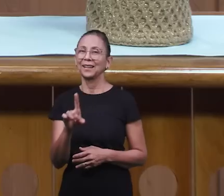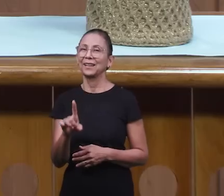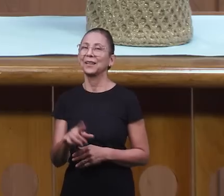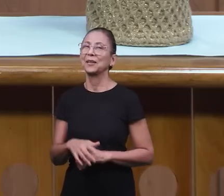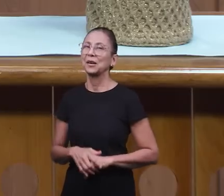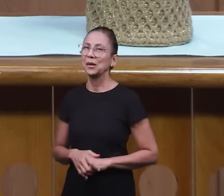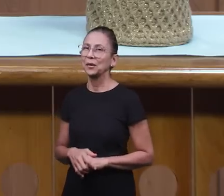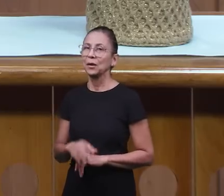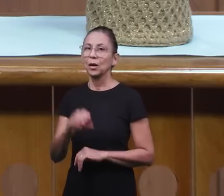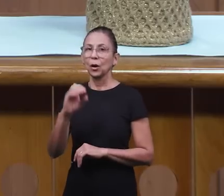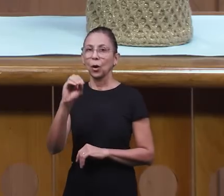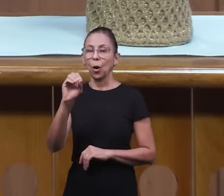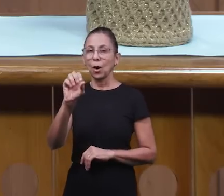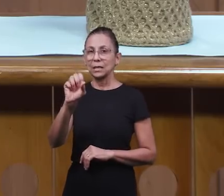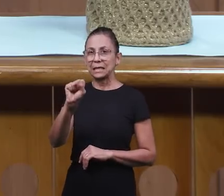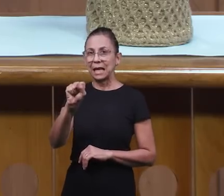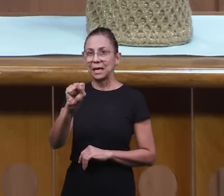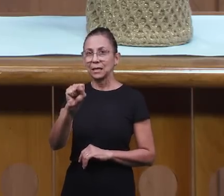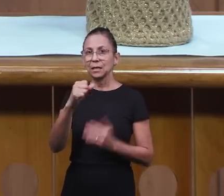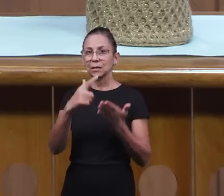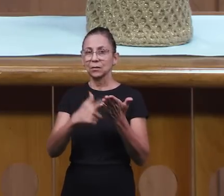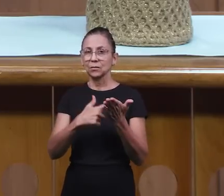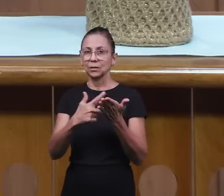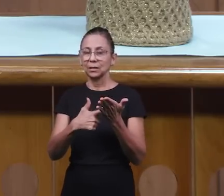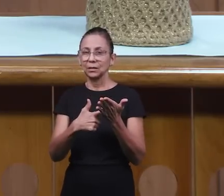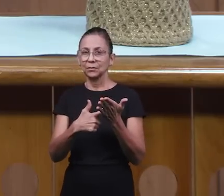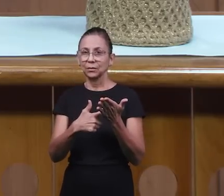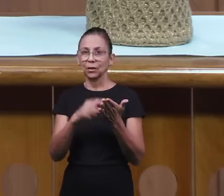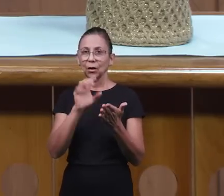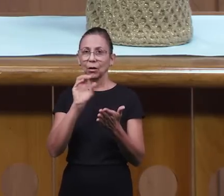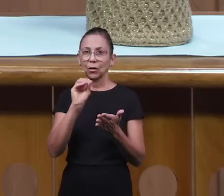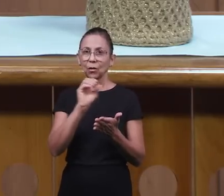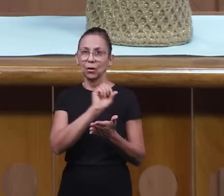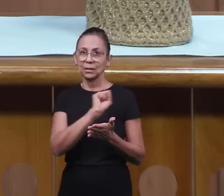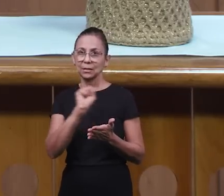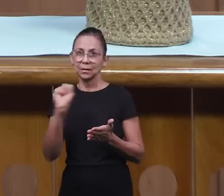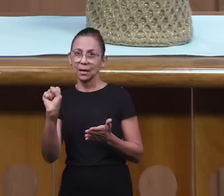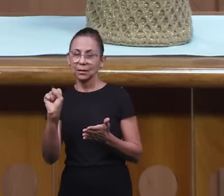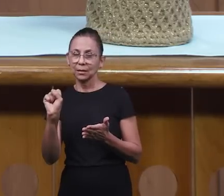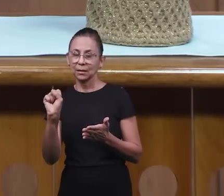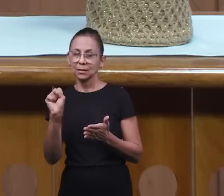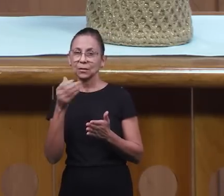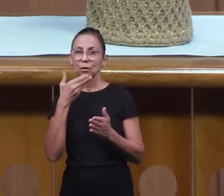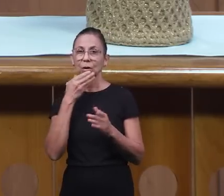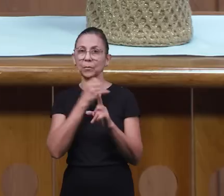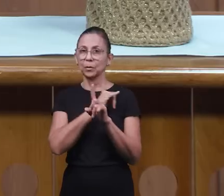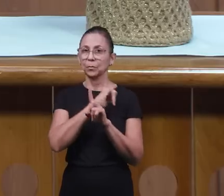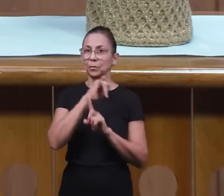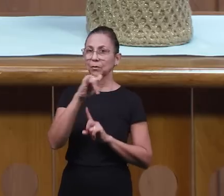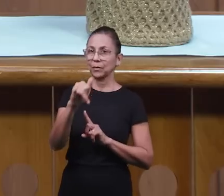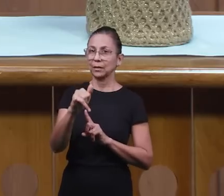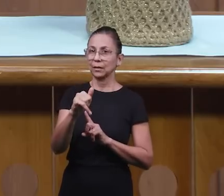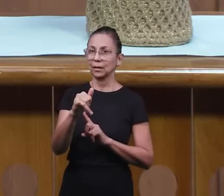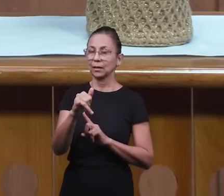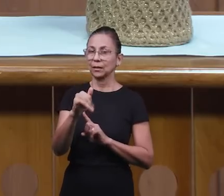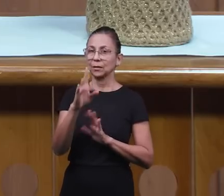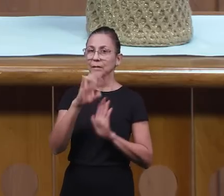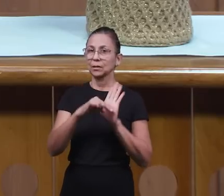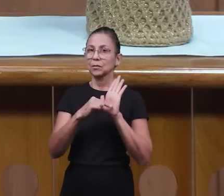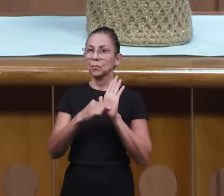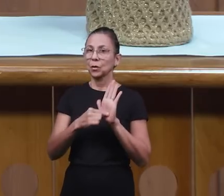no livro do profeta Oséias, quando ele fala, porque eu quero misericórdia e não